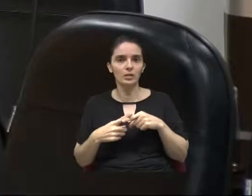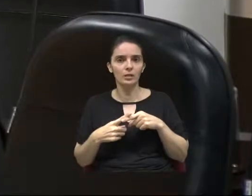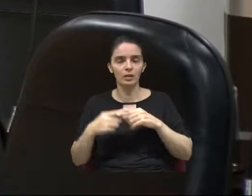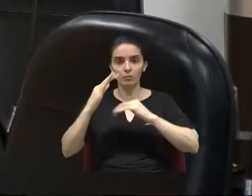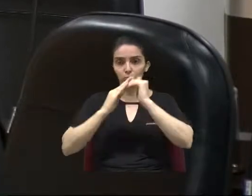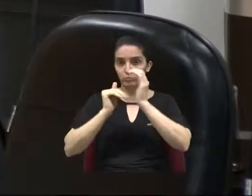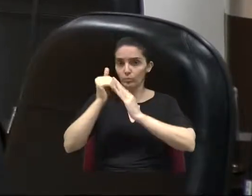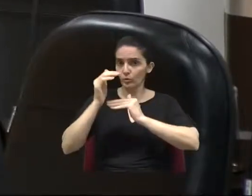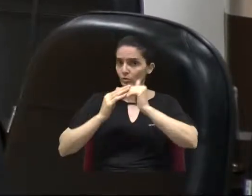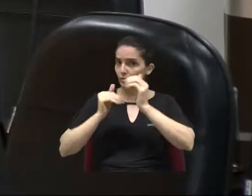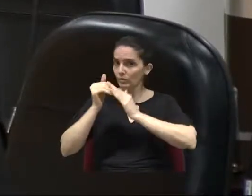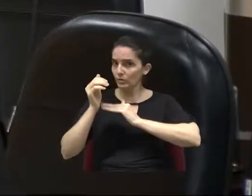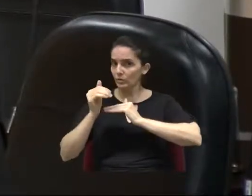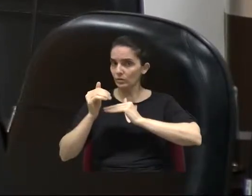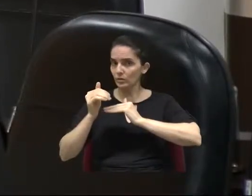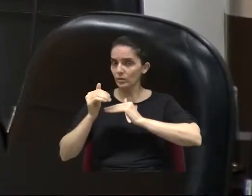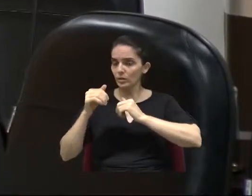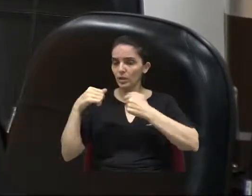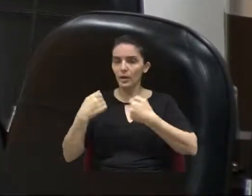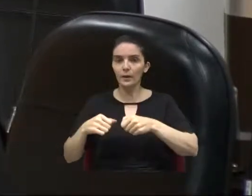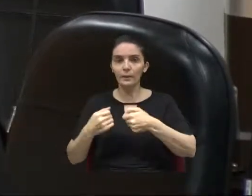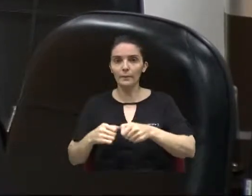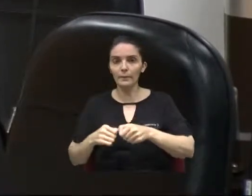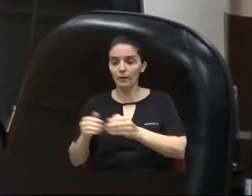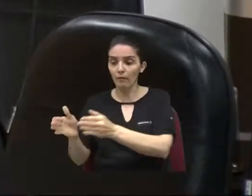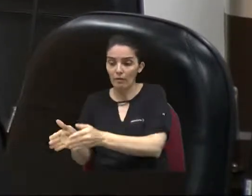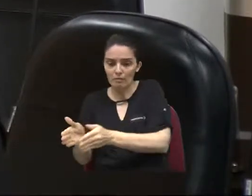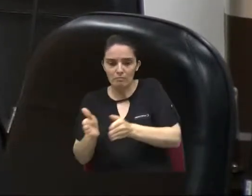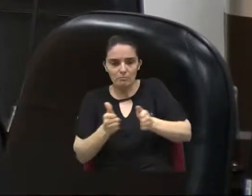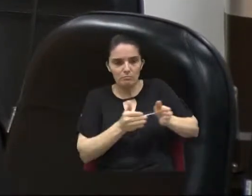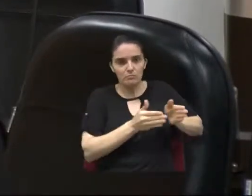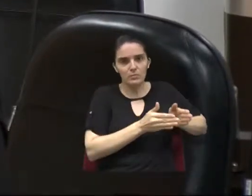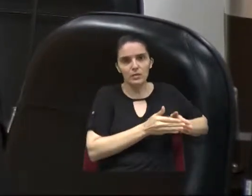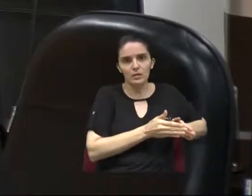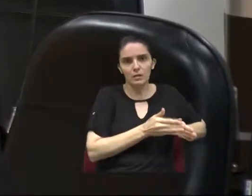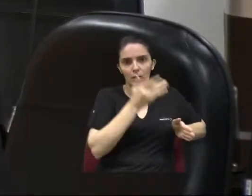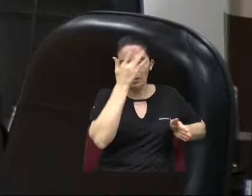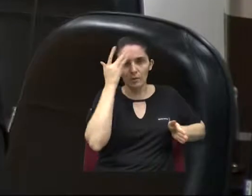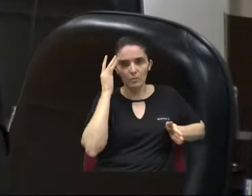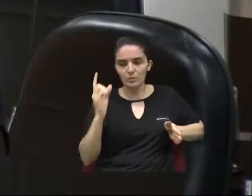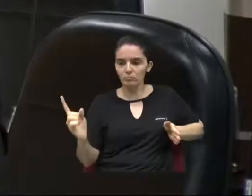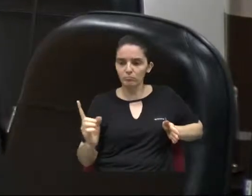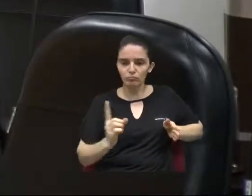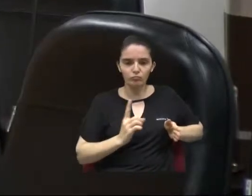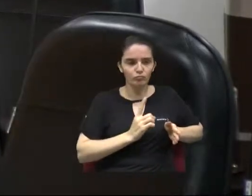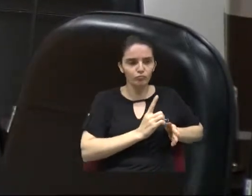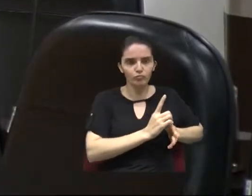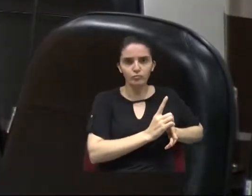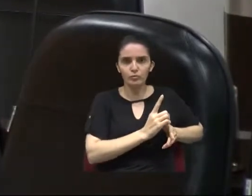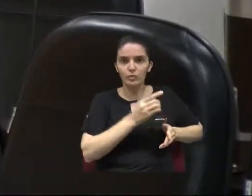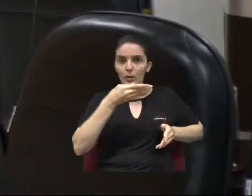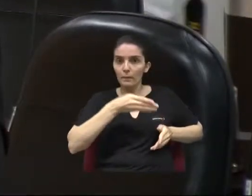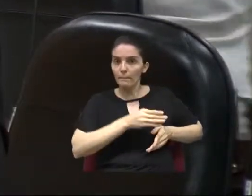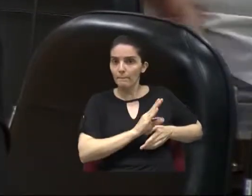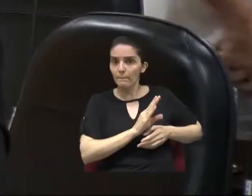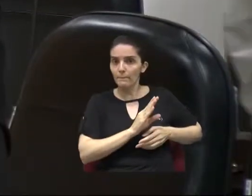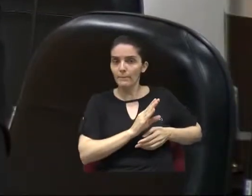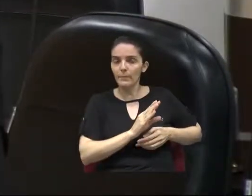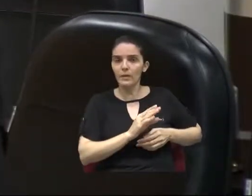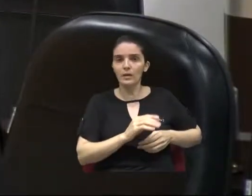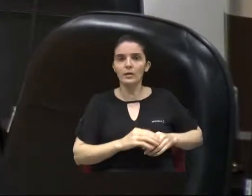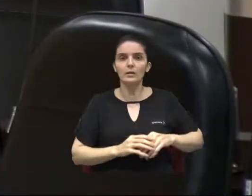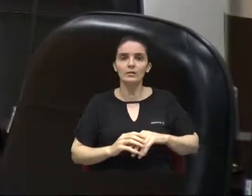profissionais terem que se ausentar da sala de aula para poder estar indo cobrir alguns